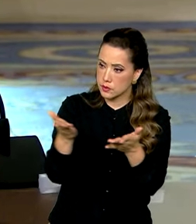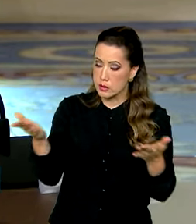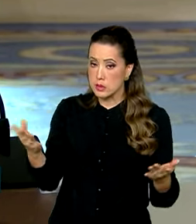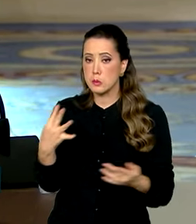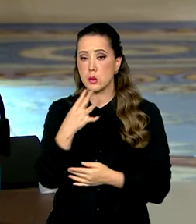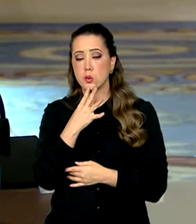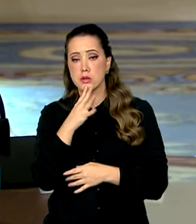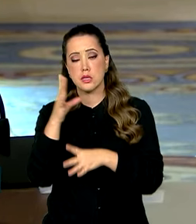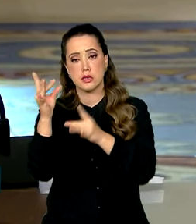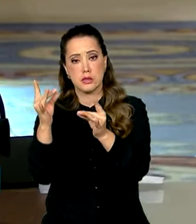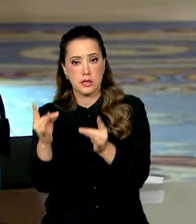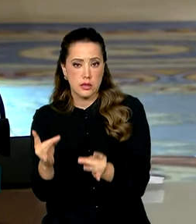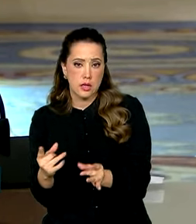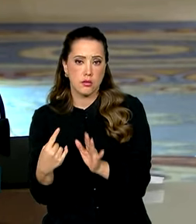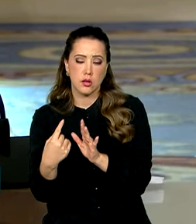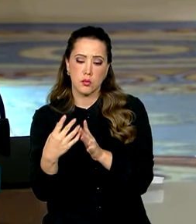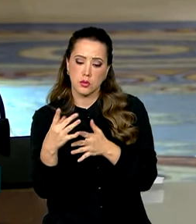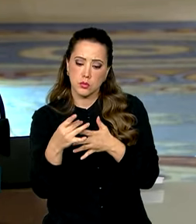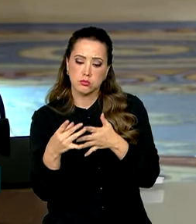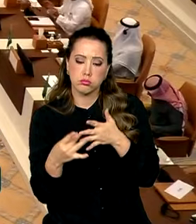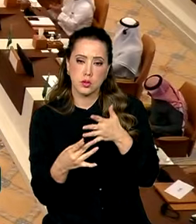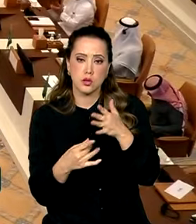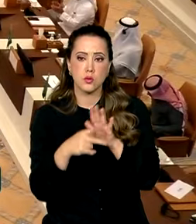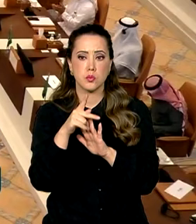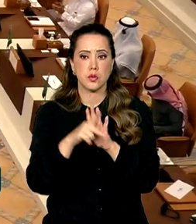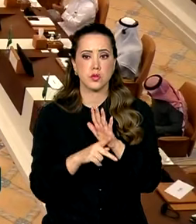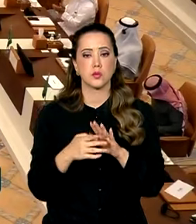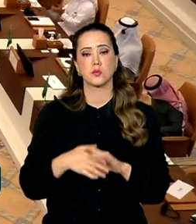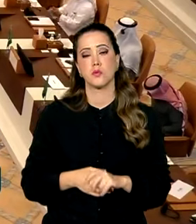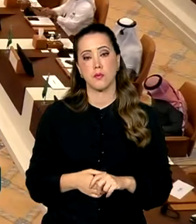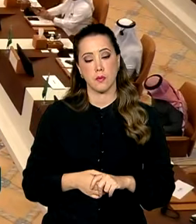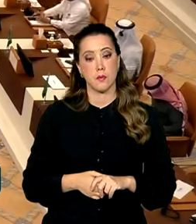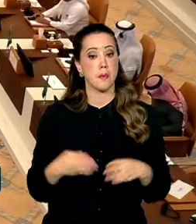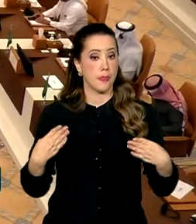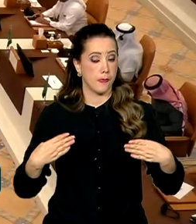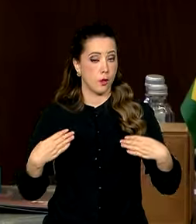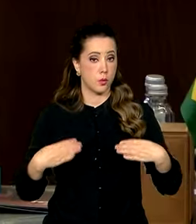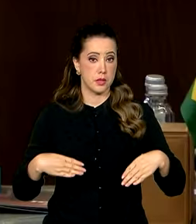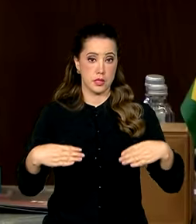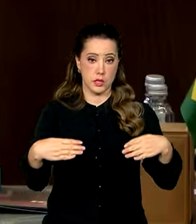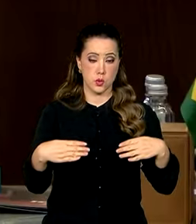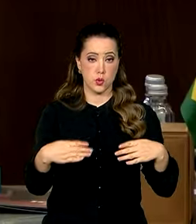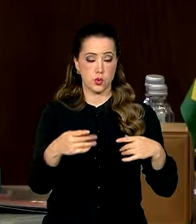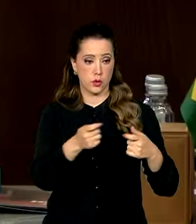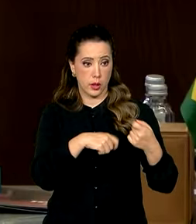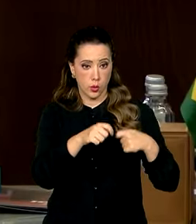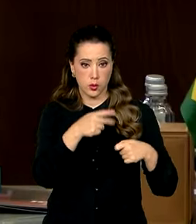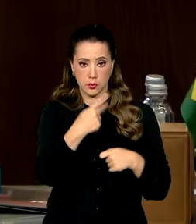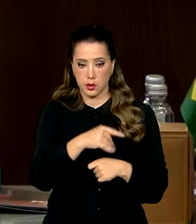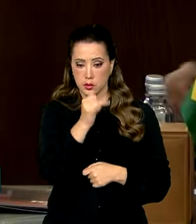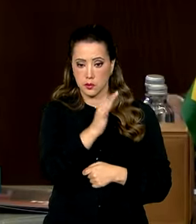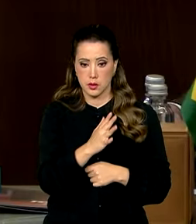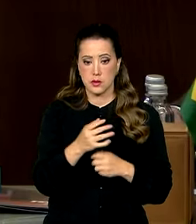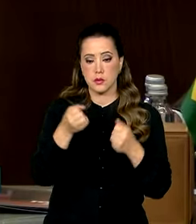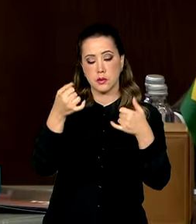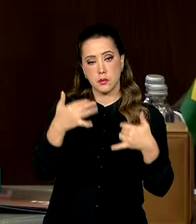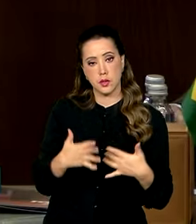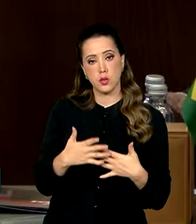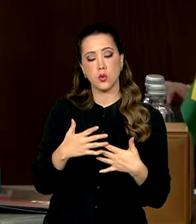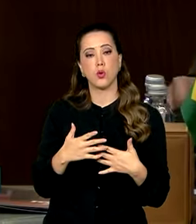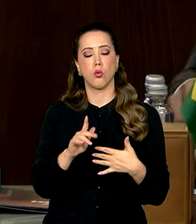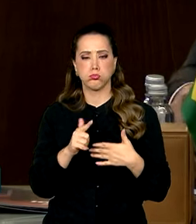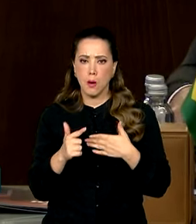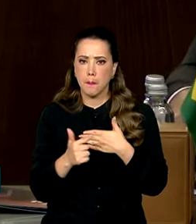detalhadamente cada um desses projetos. O ministro da Fazenda do Brasil destacou o protagonismo regional dos